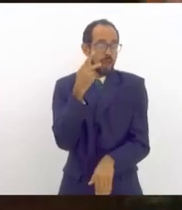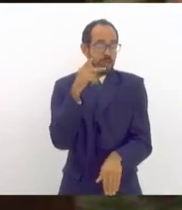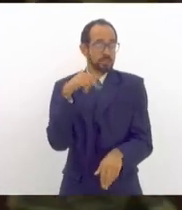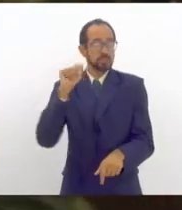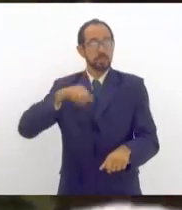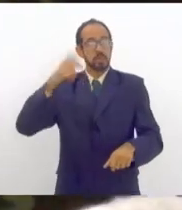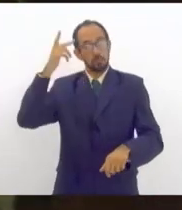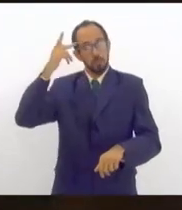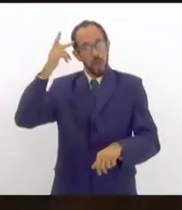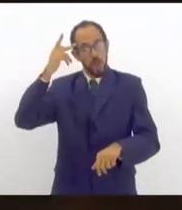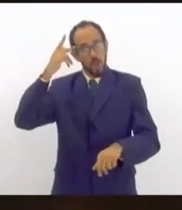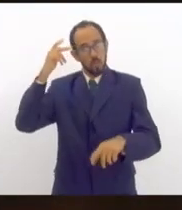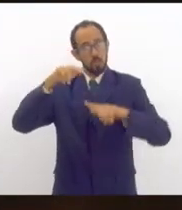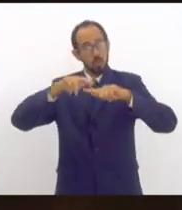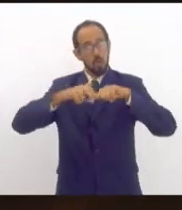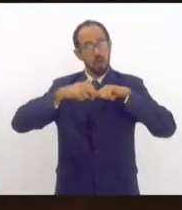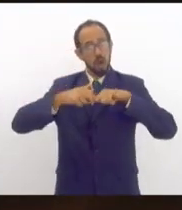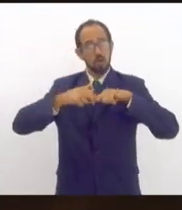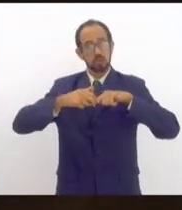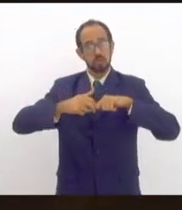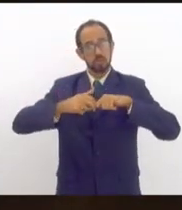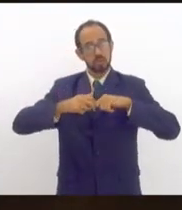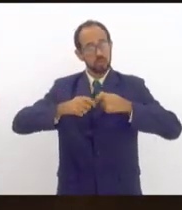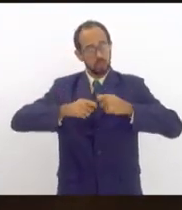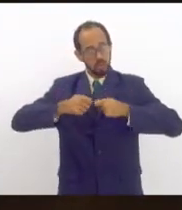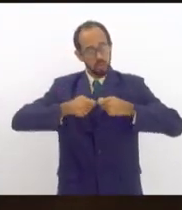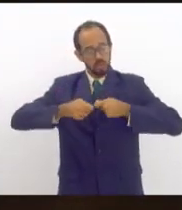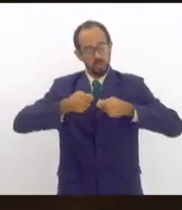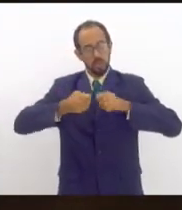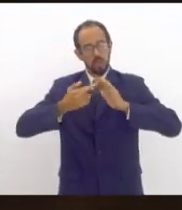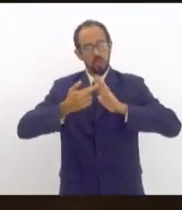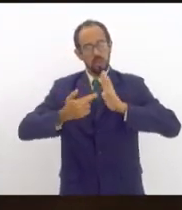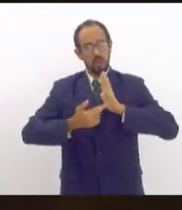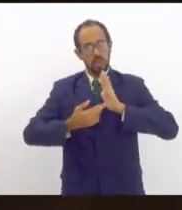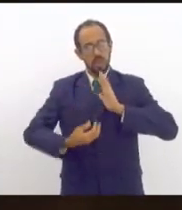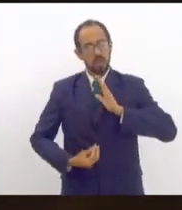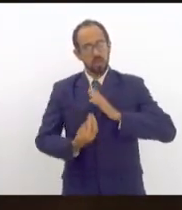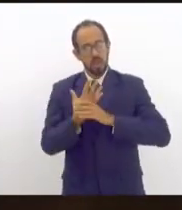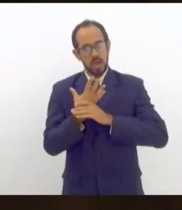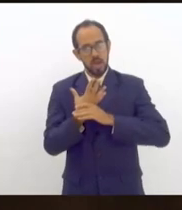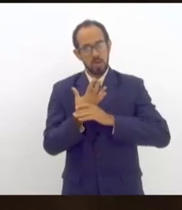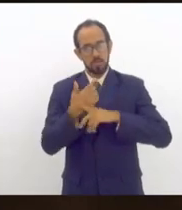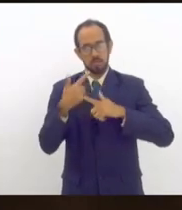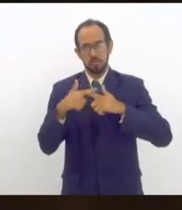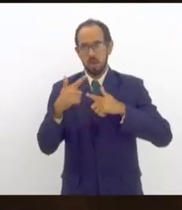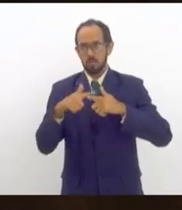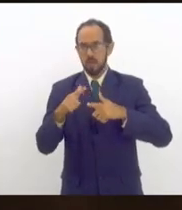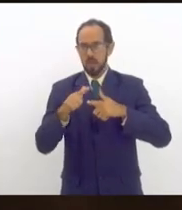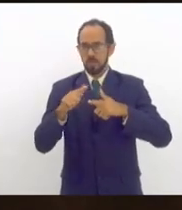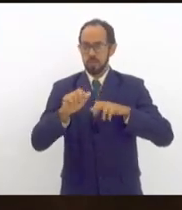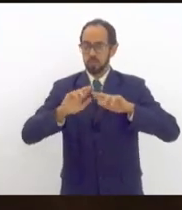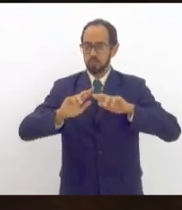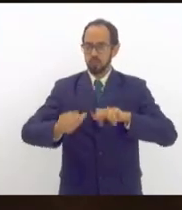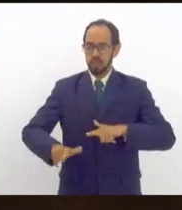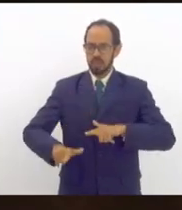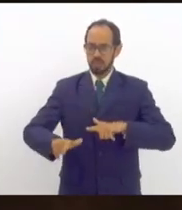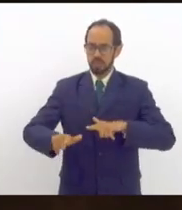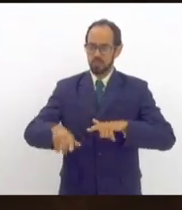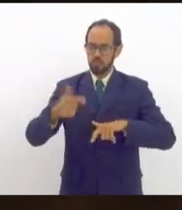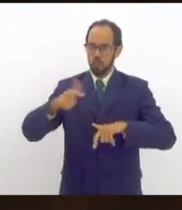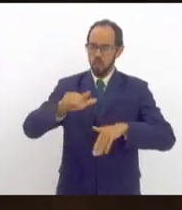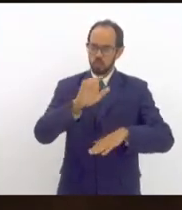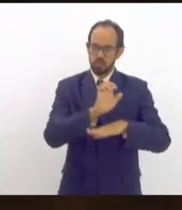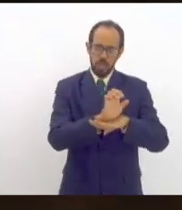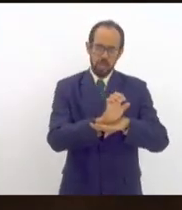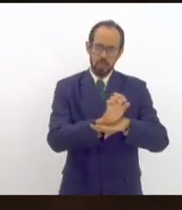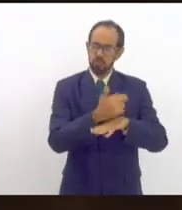por conta desse excesso de regulação nós não temos nenhum problema de ter diferença de critérios de um estado para o outro